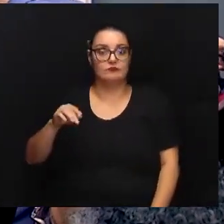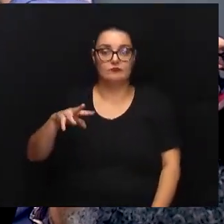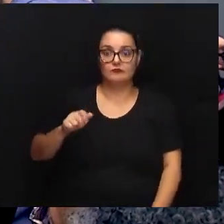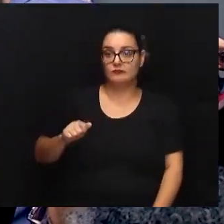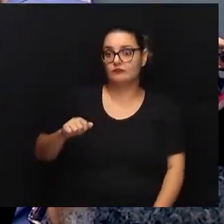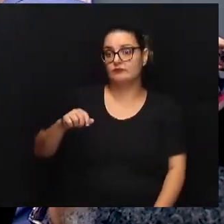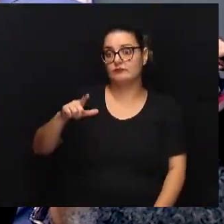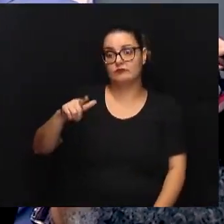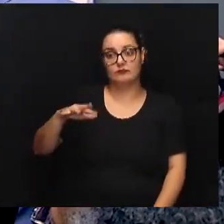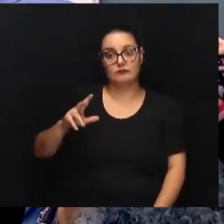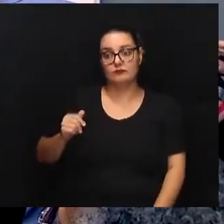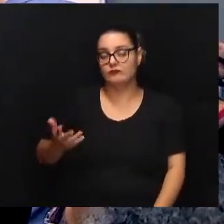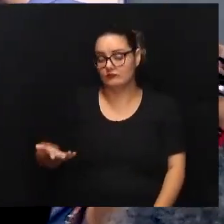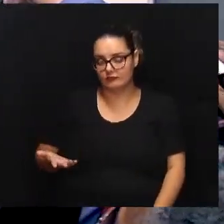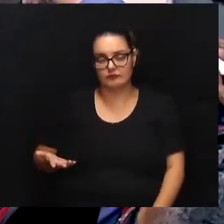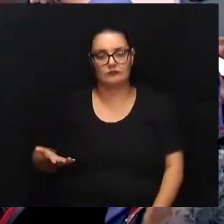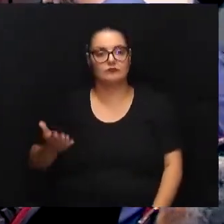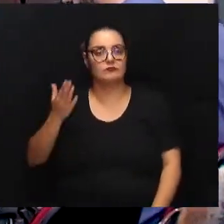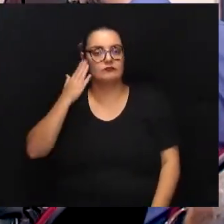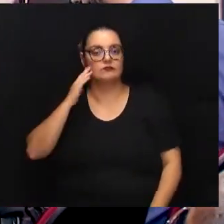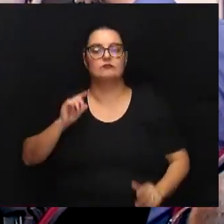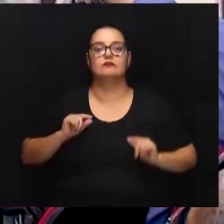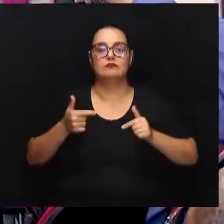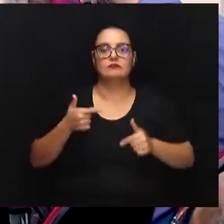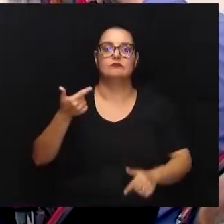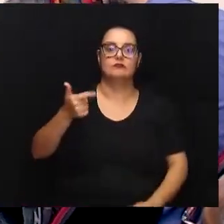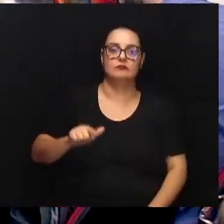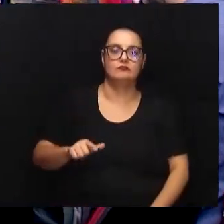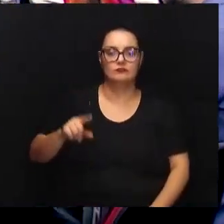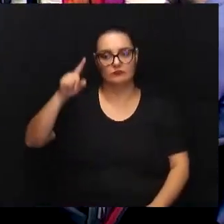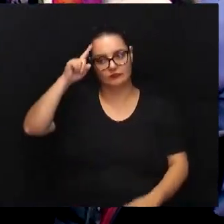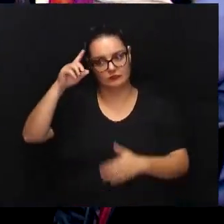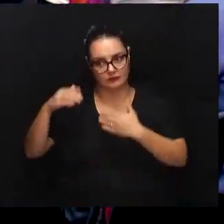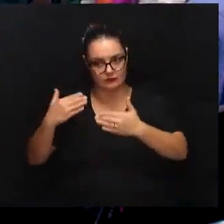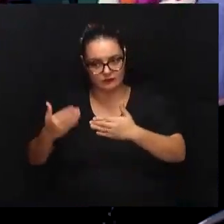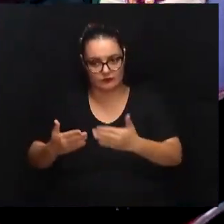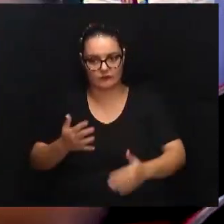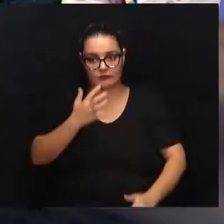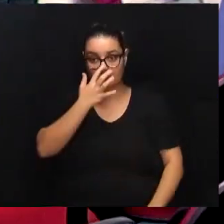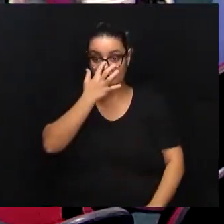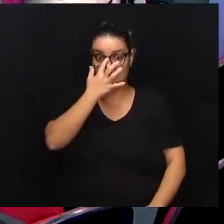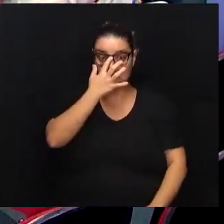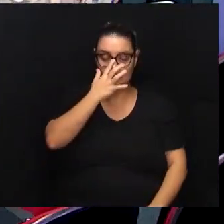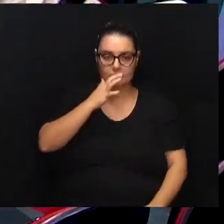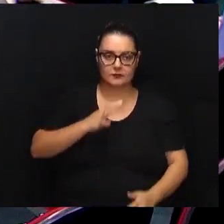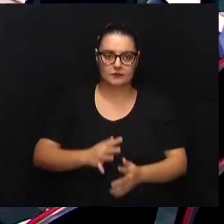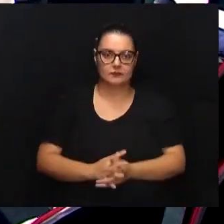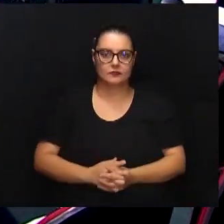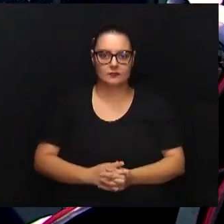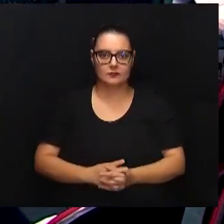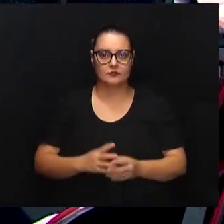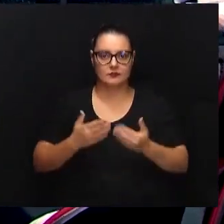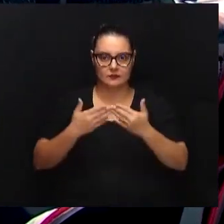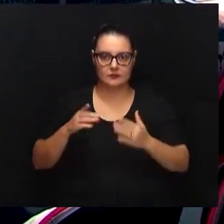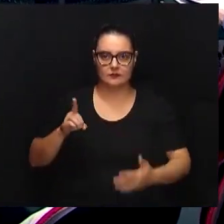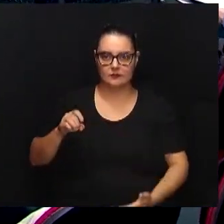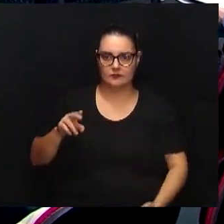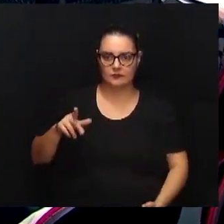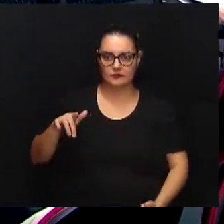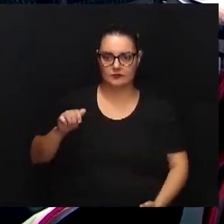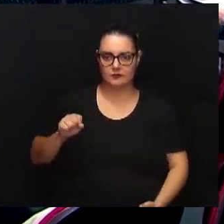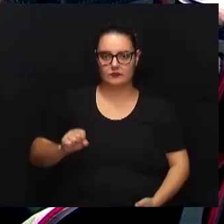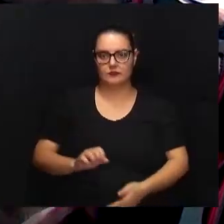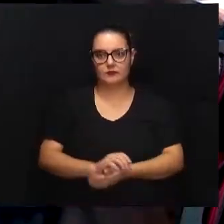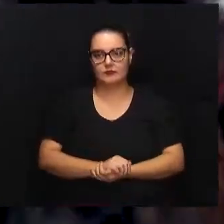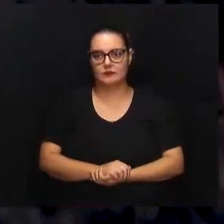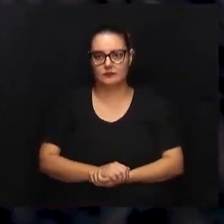gente vê Mariante, quando a gente vê Bruna, quando a gente vê Lúcia, e saber que a nossa luta continua todos os dias. Eu vou